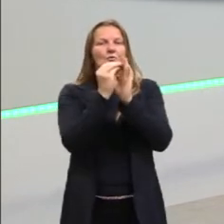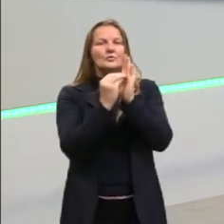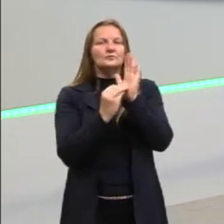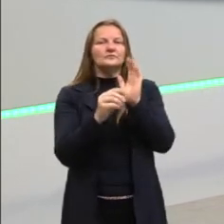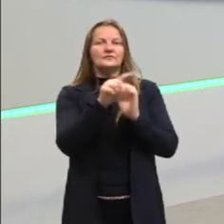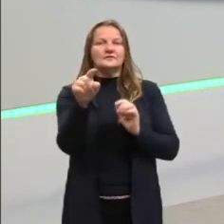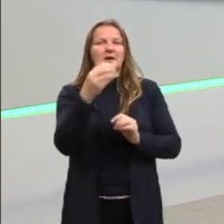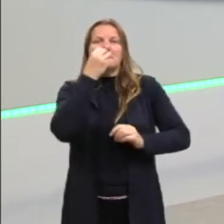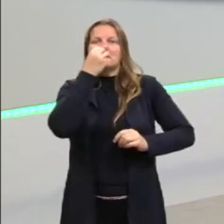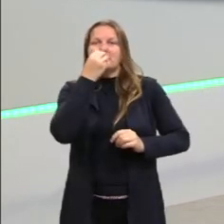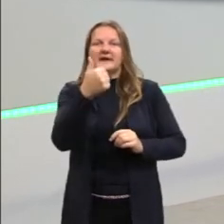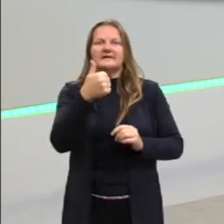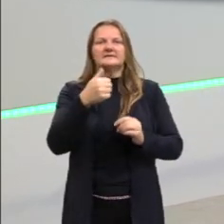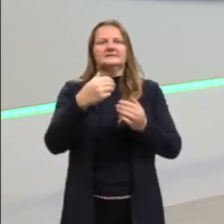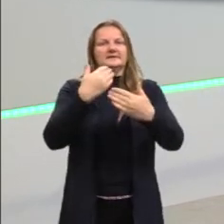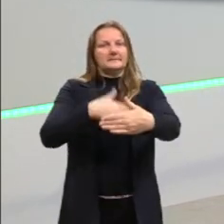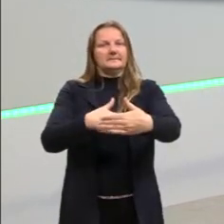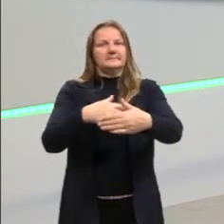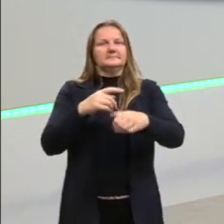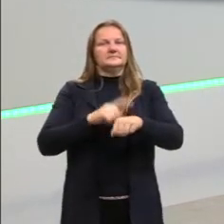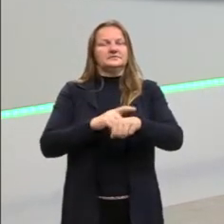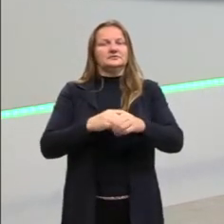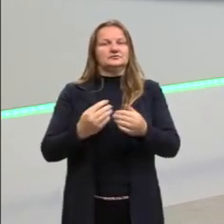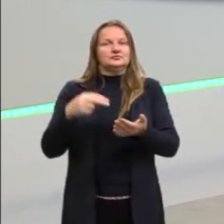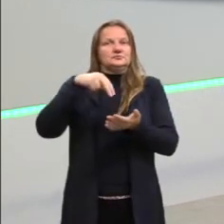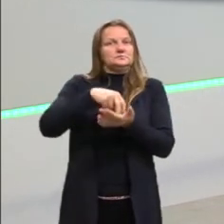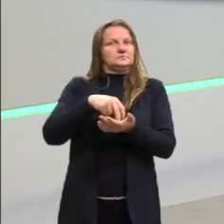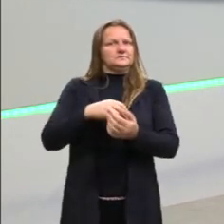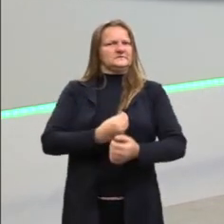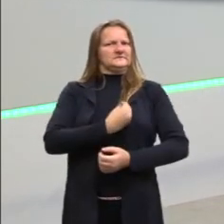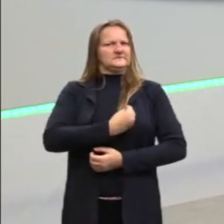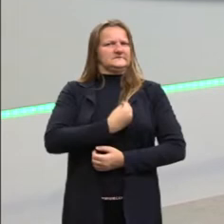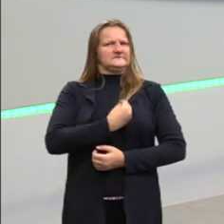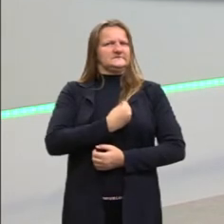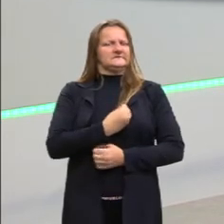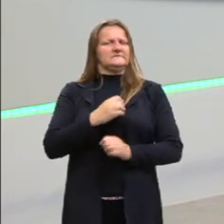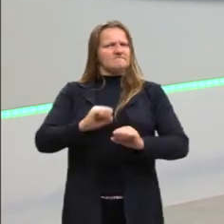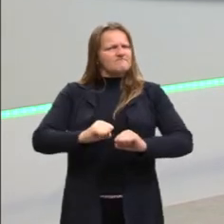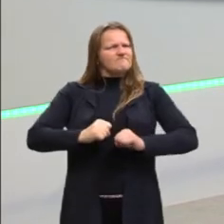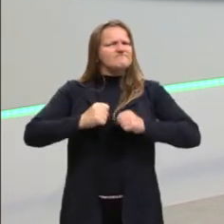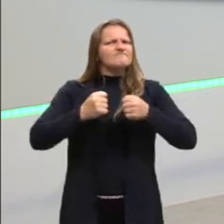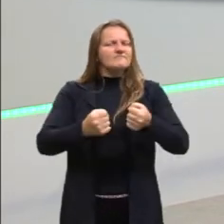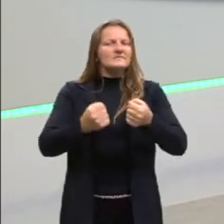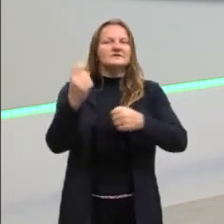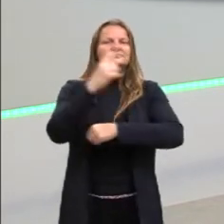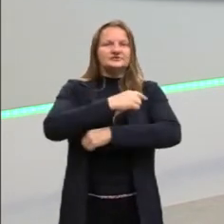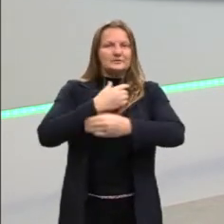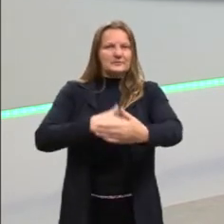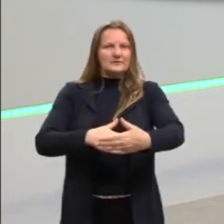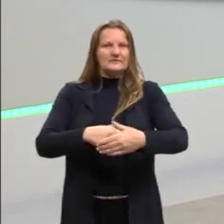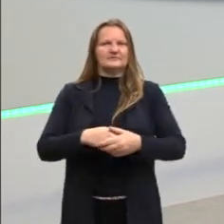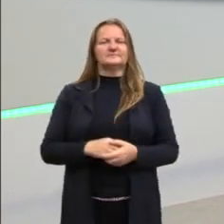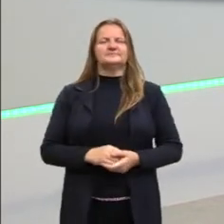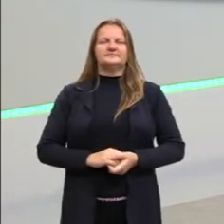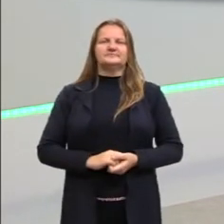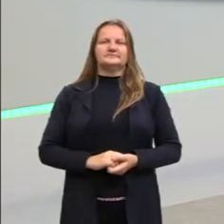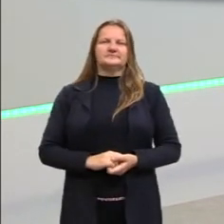que vocês estejam preparados para sobreviver aí, né, entre aspas, a essa maratona que é a prova do